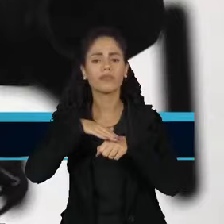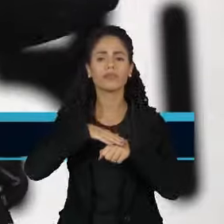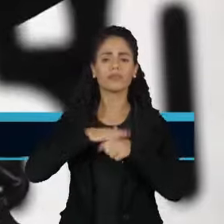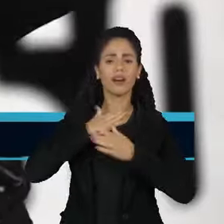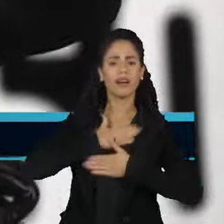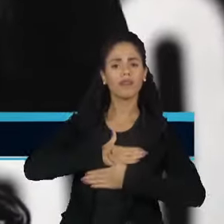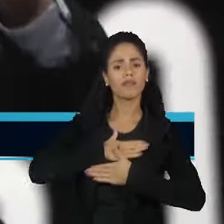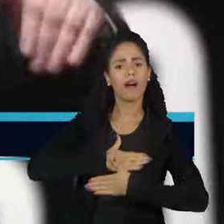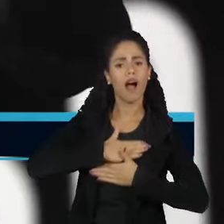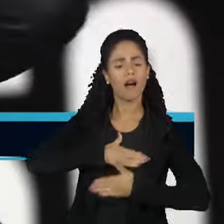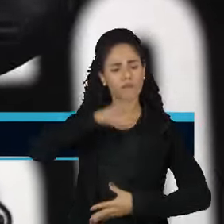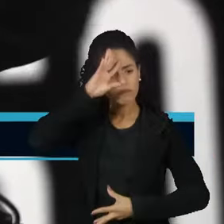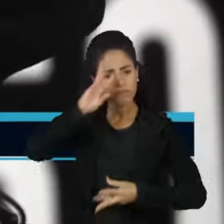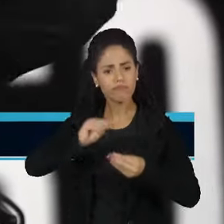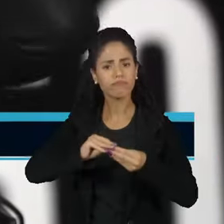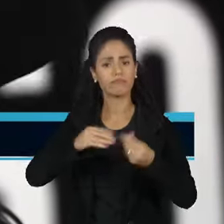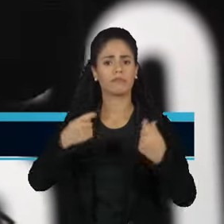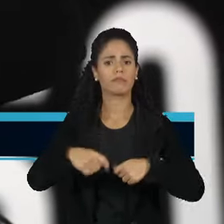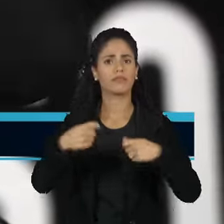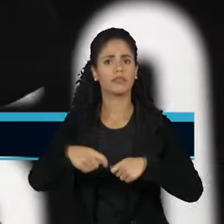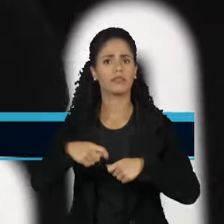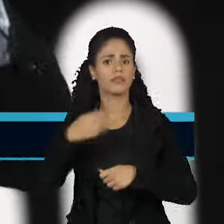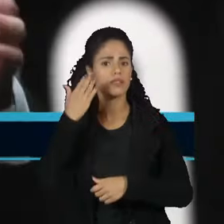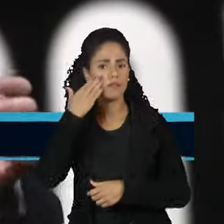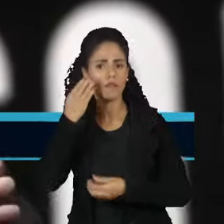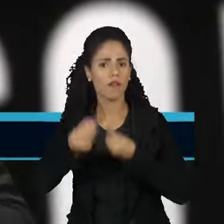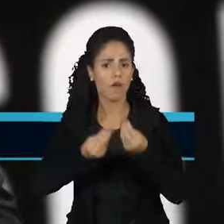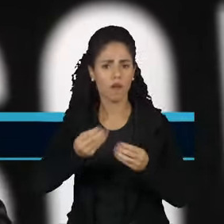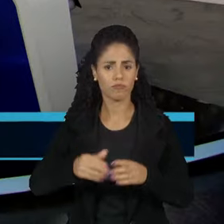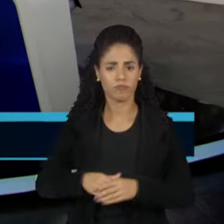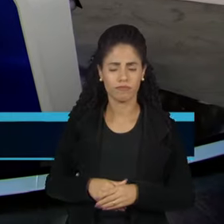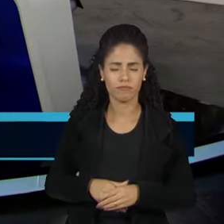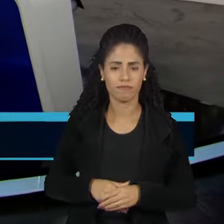nos entender, porque os interesses estão aí, precisando ser remediados.